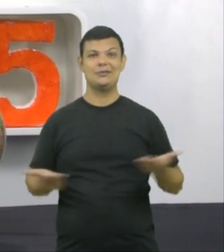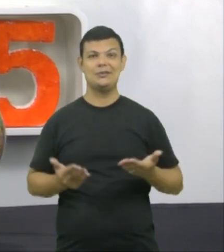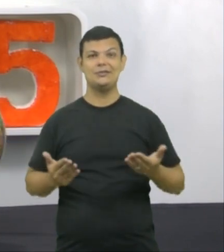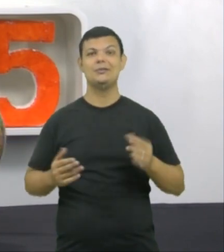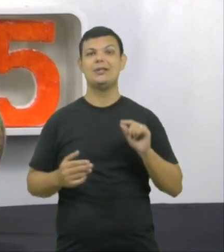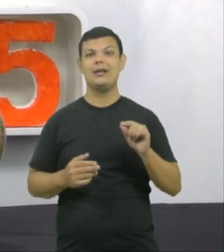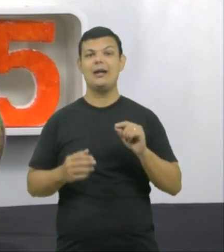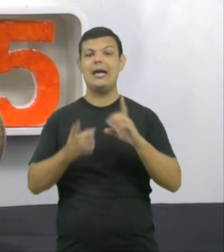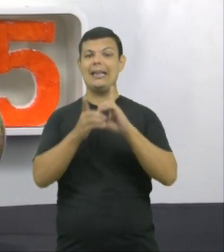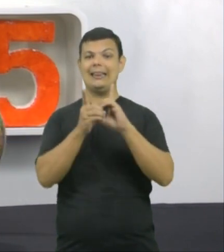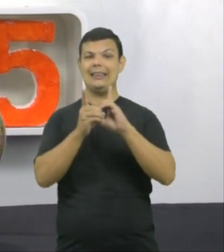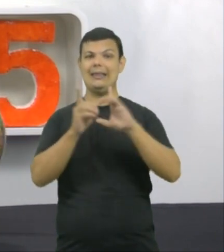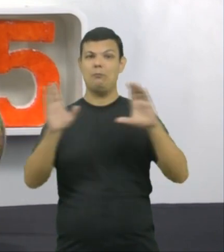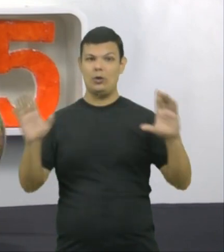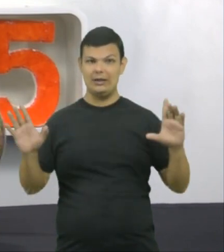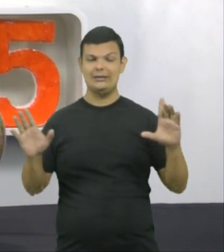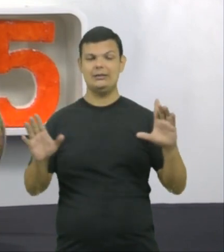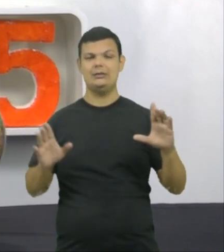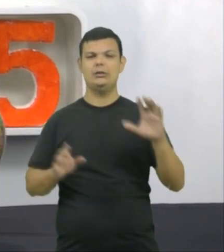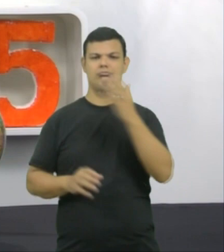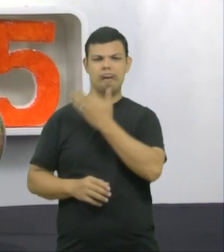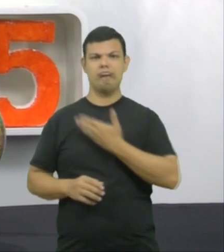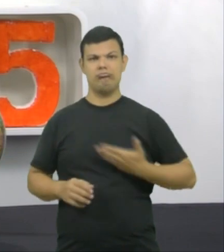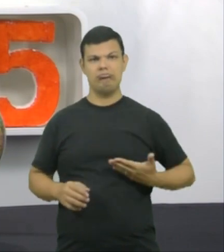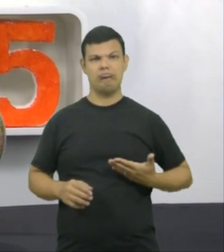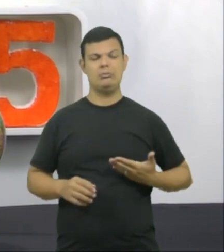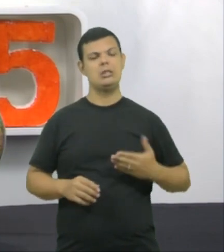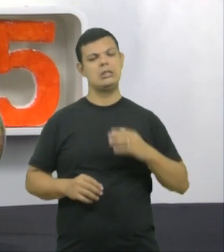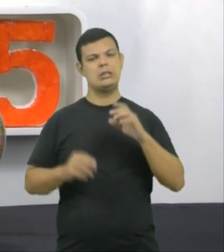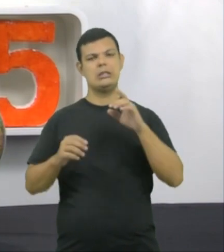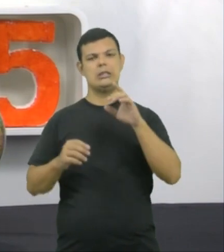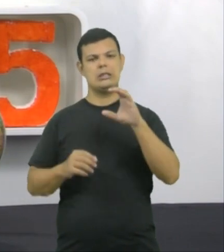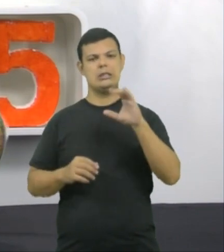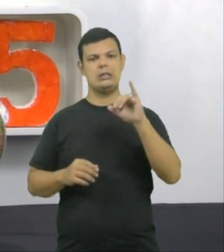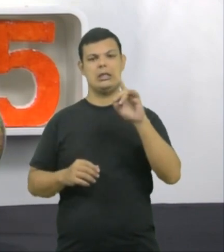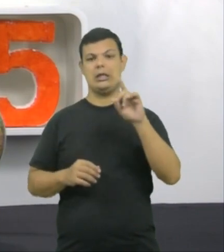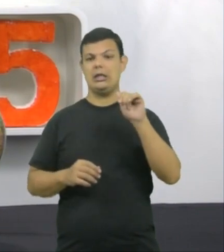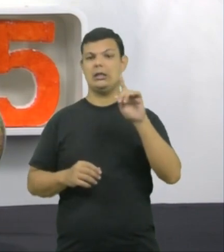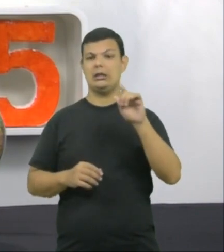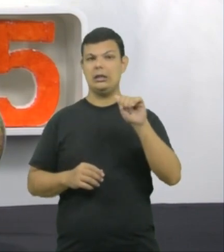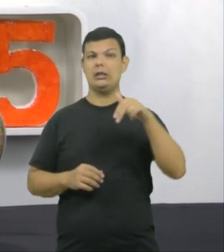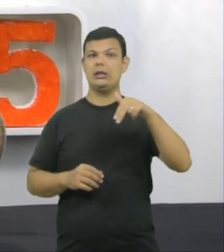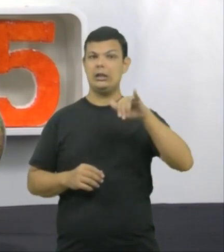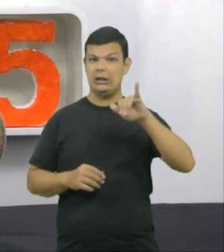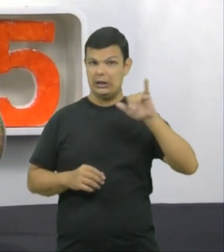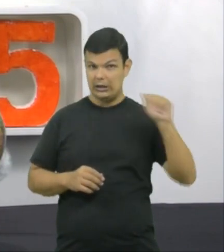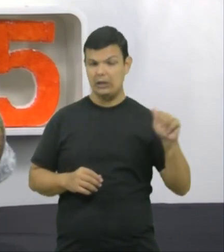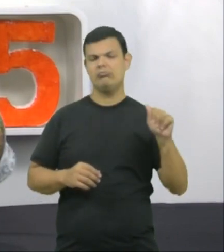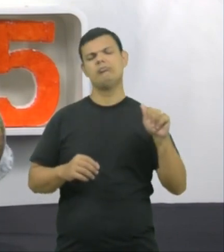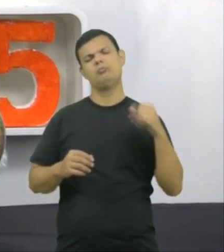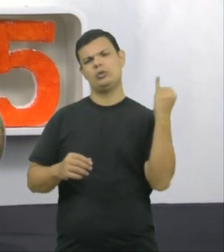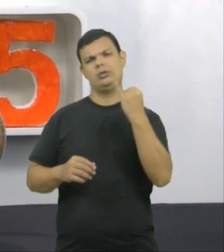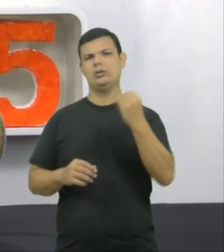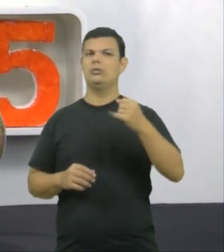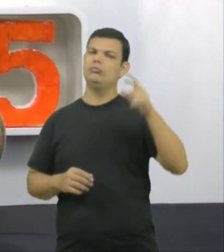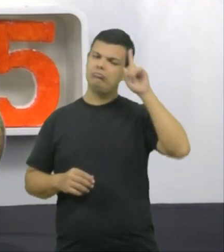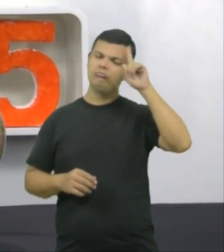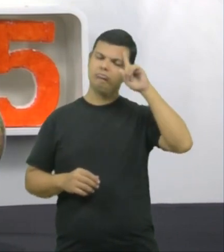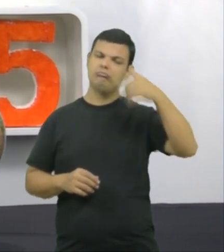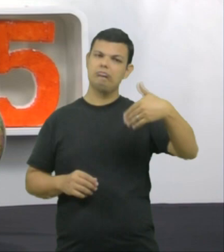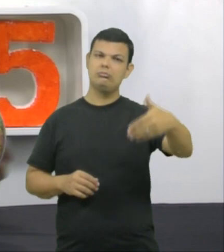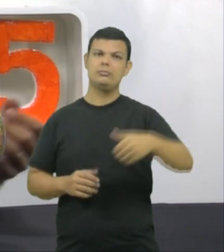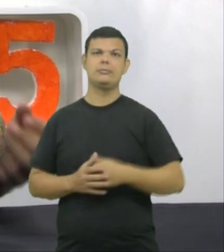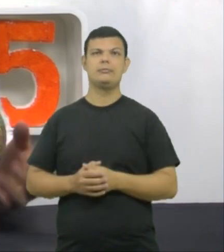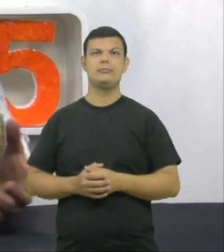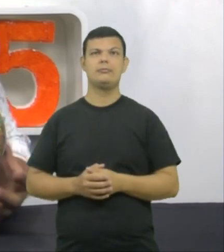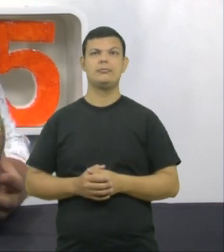sobre democracia, sobre Estado, sobre cidadania, que é algo super importante para o nosso dia a dia. Quero que a